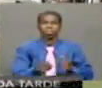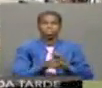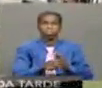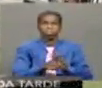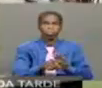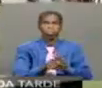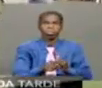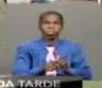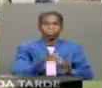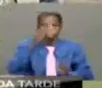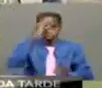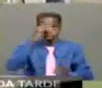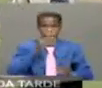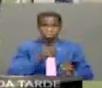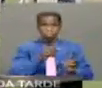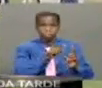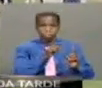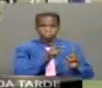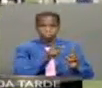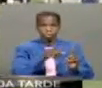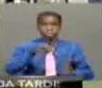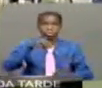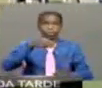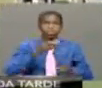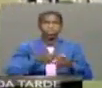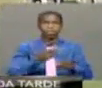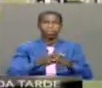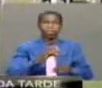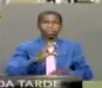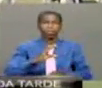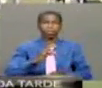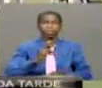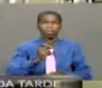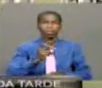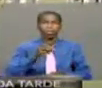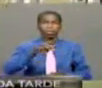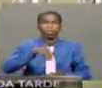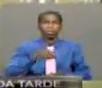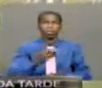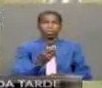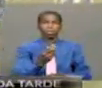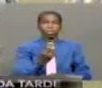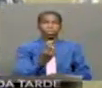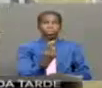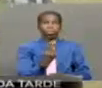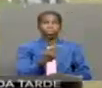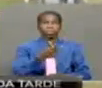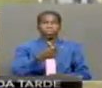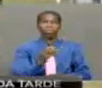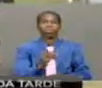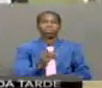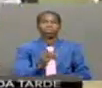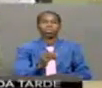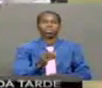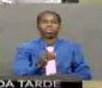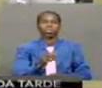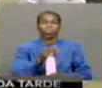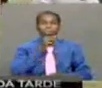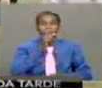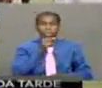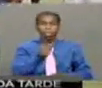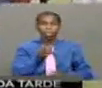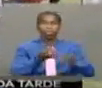aos fiéis, esteve também a falar para os fiéis da Igreja Católica neste ato à governadora